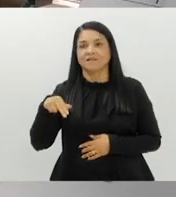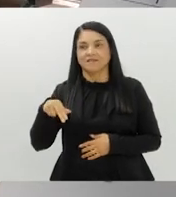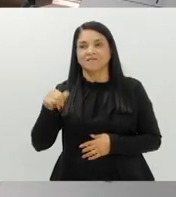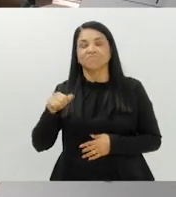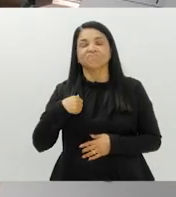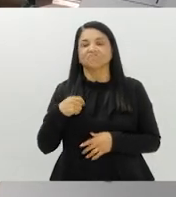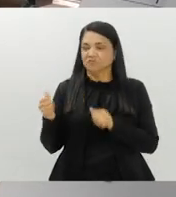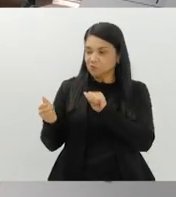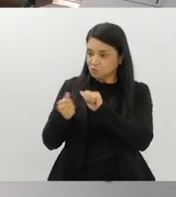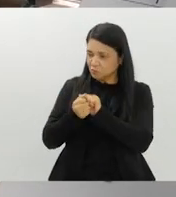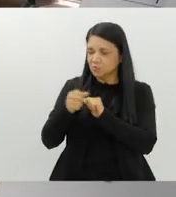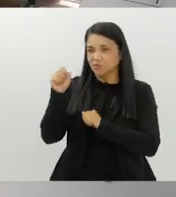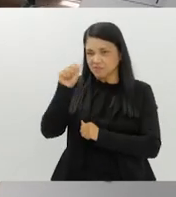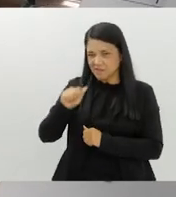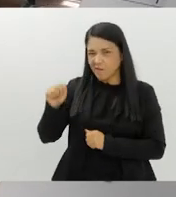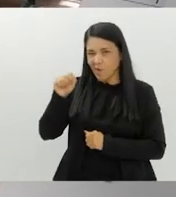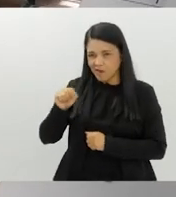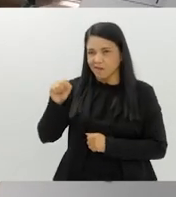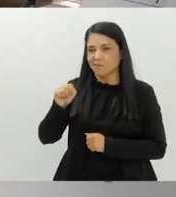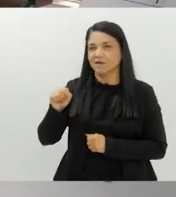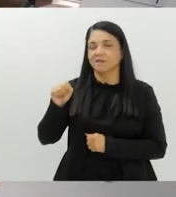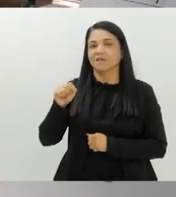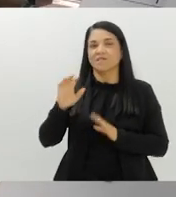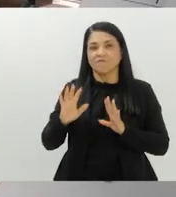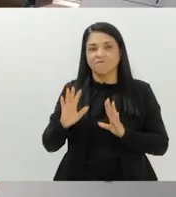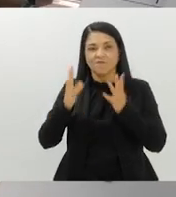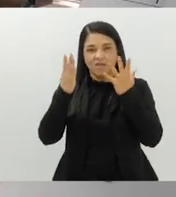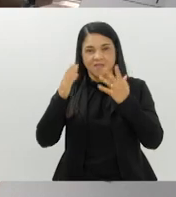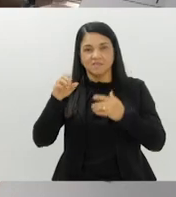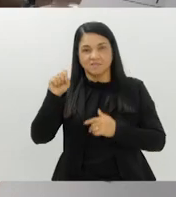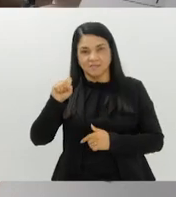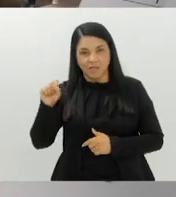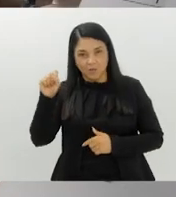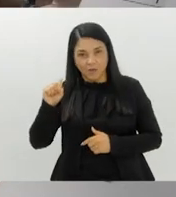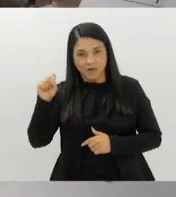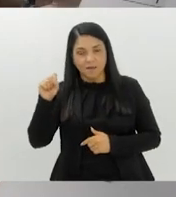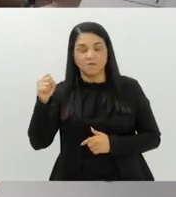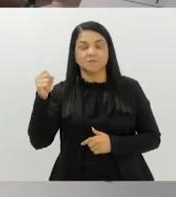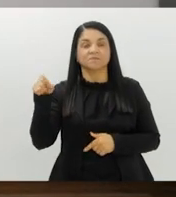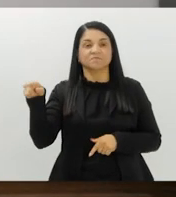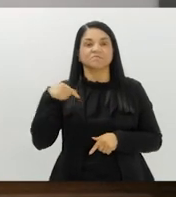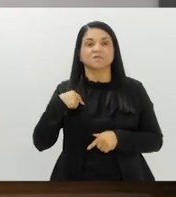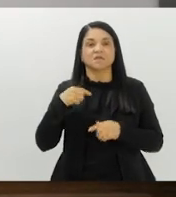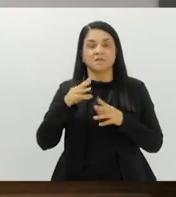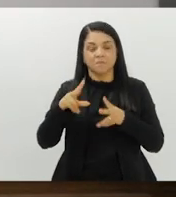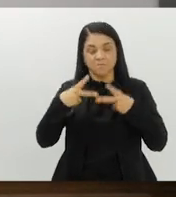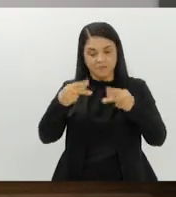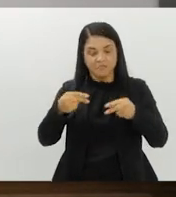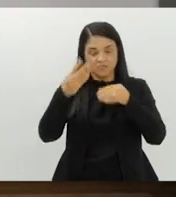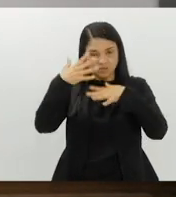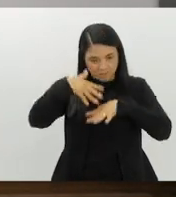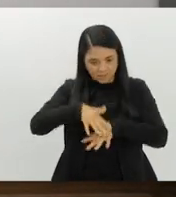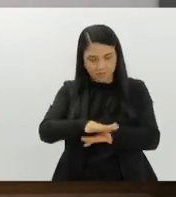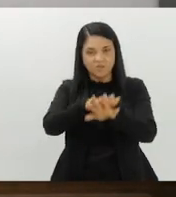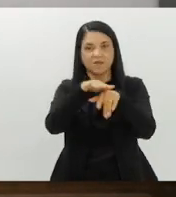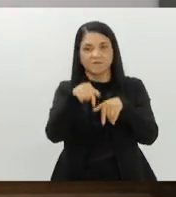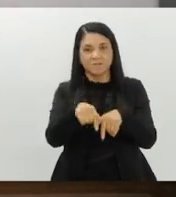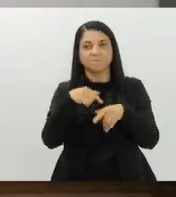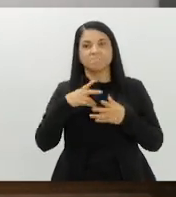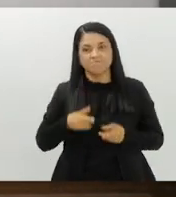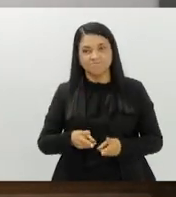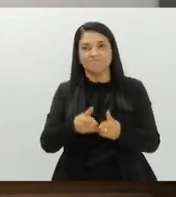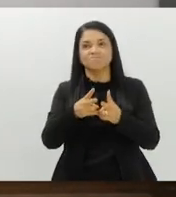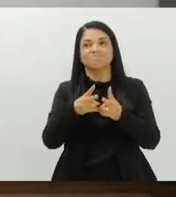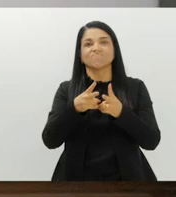que nós fizemos em Saquarema, né? Festa de Saquarema e presente a Iemanjá. E seguimos...